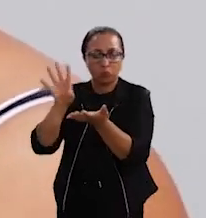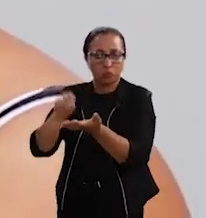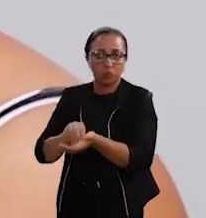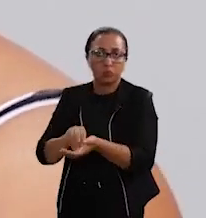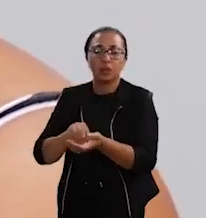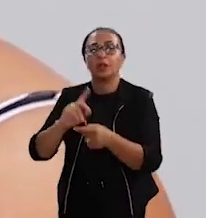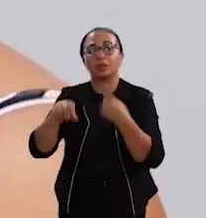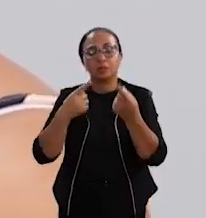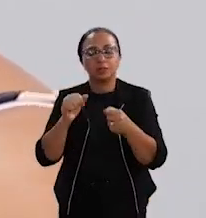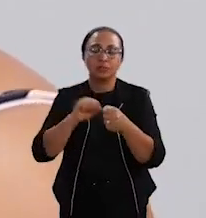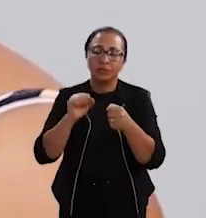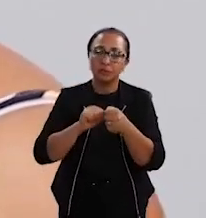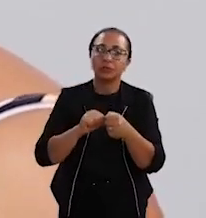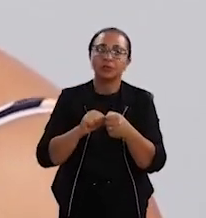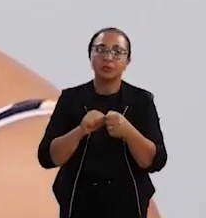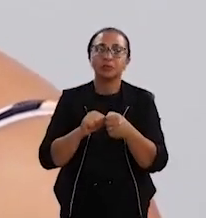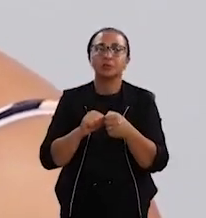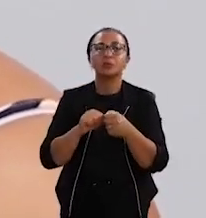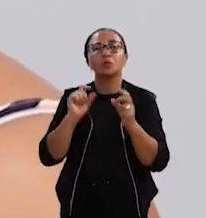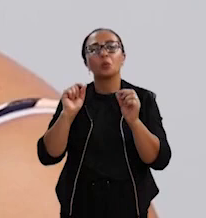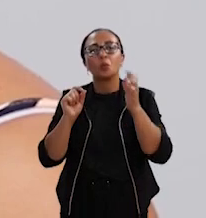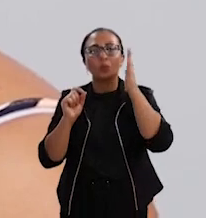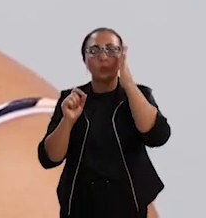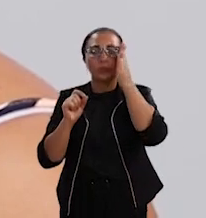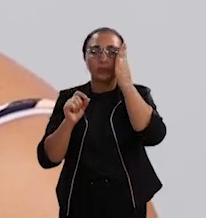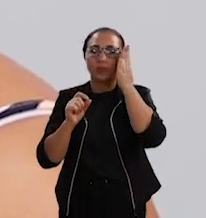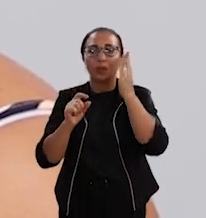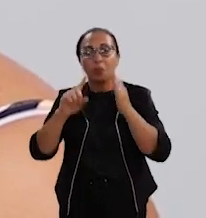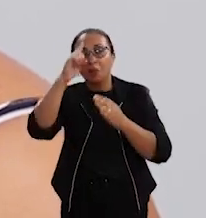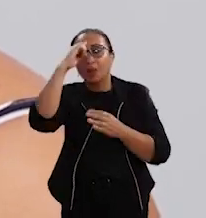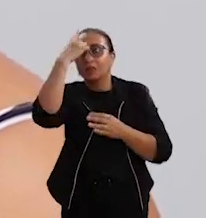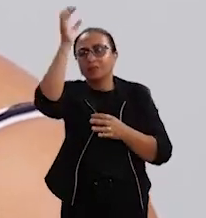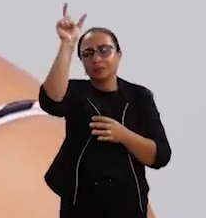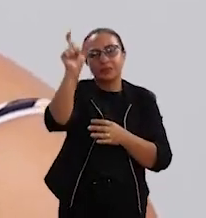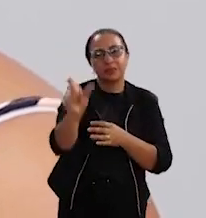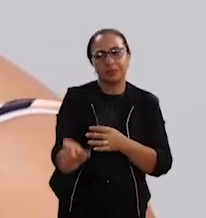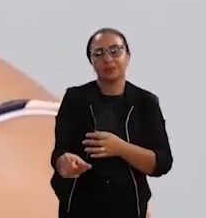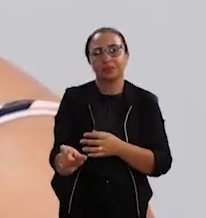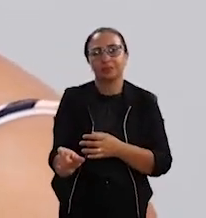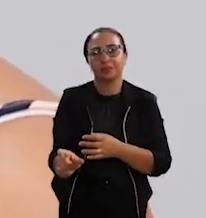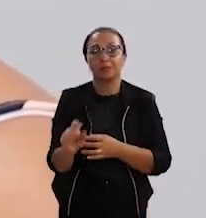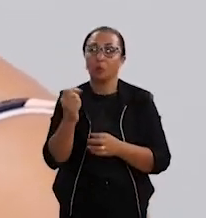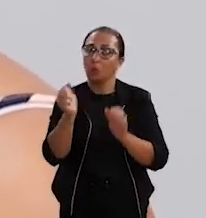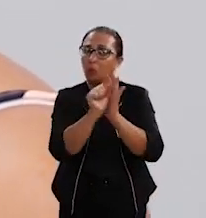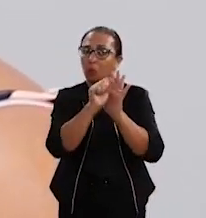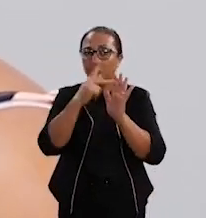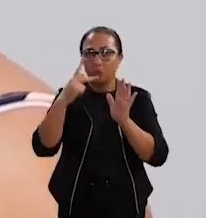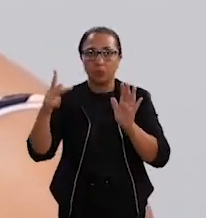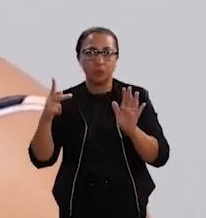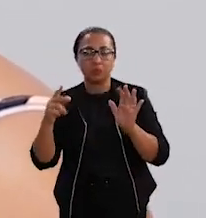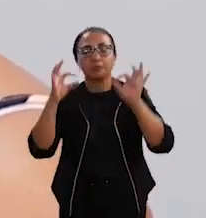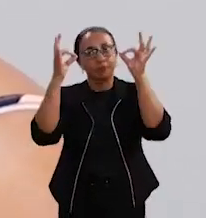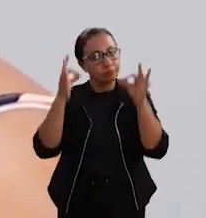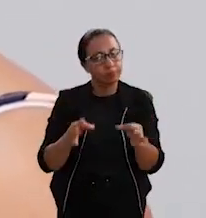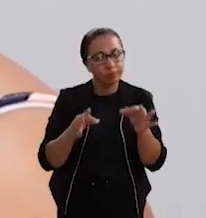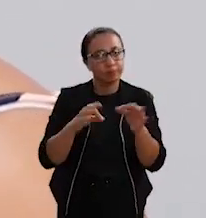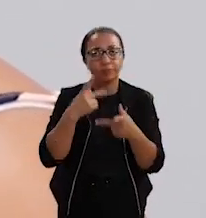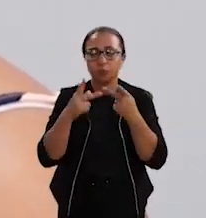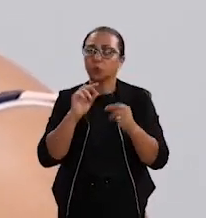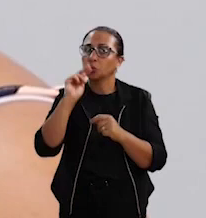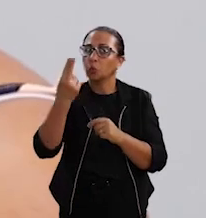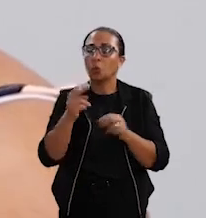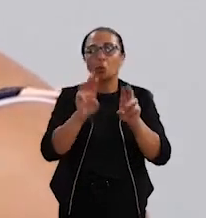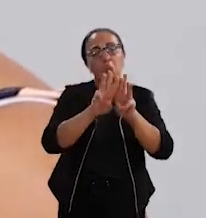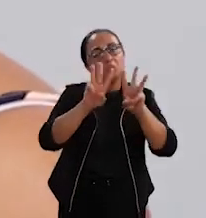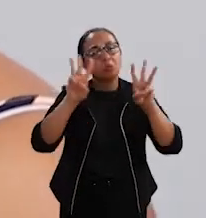serão coletados, é que será feita uma idealização ou do aplicativo propriamente